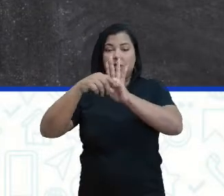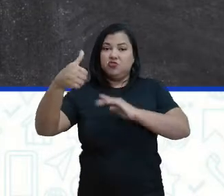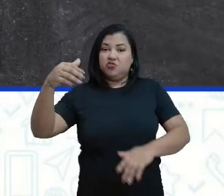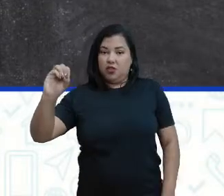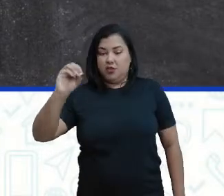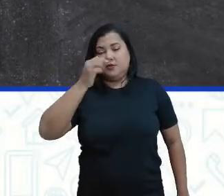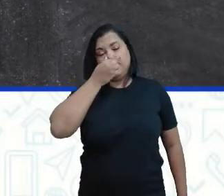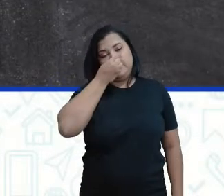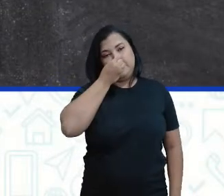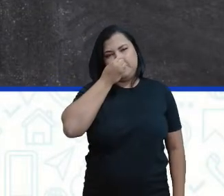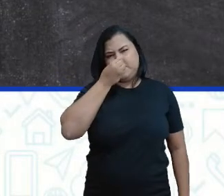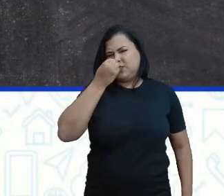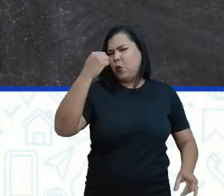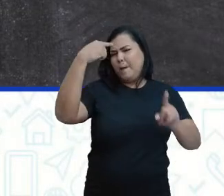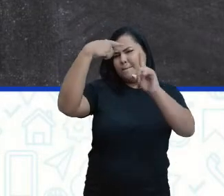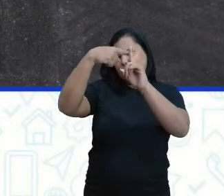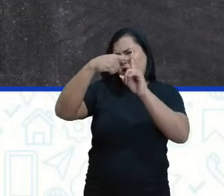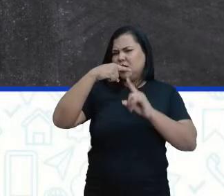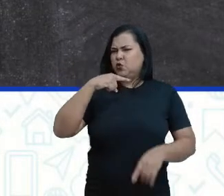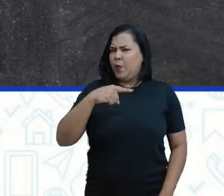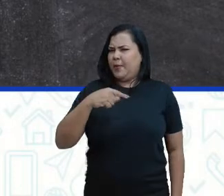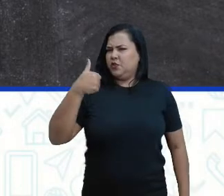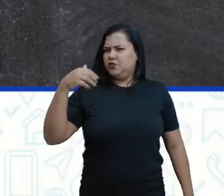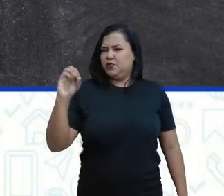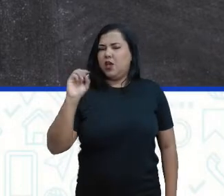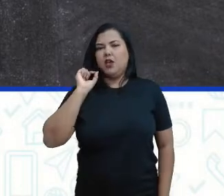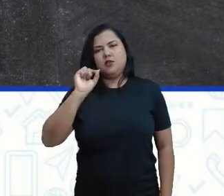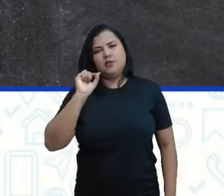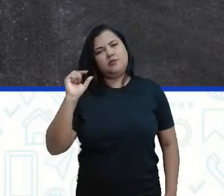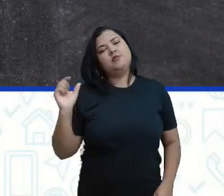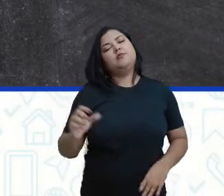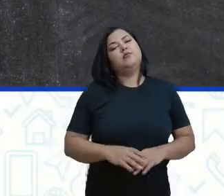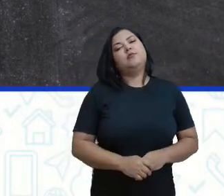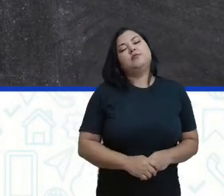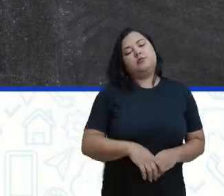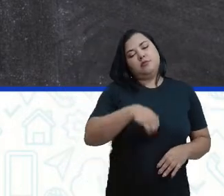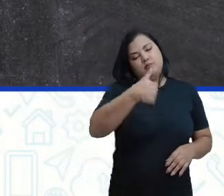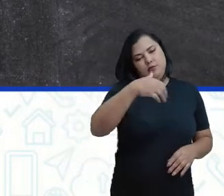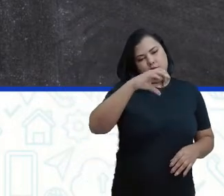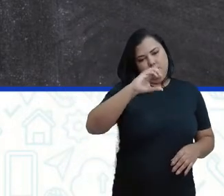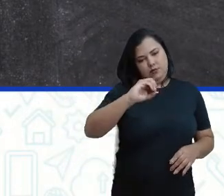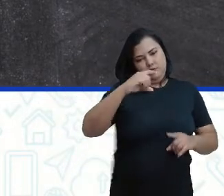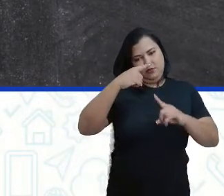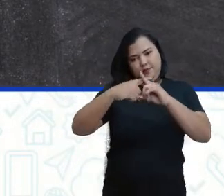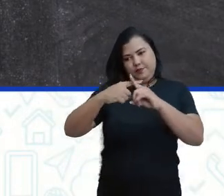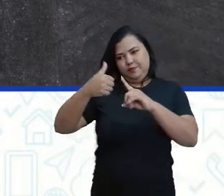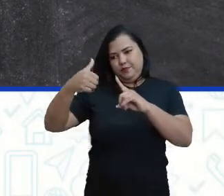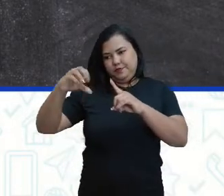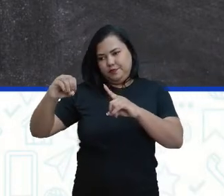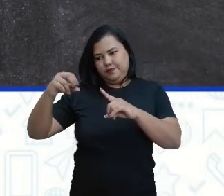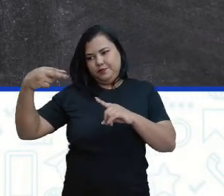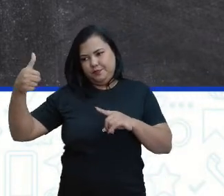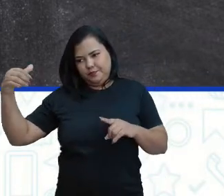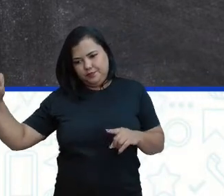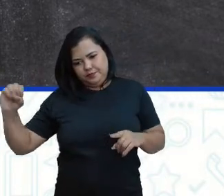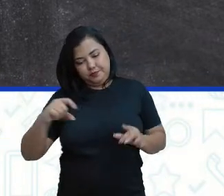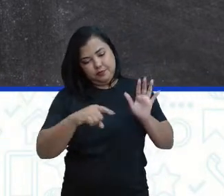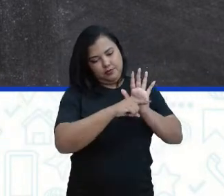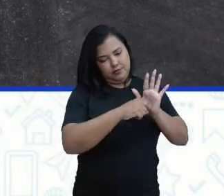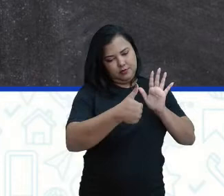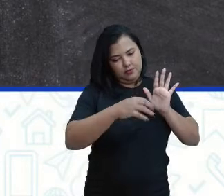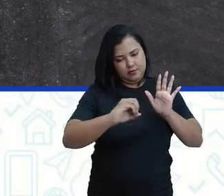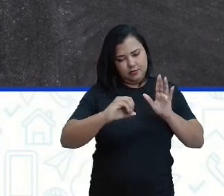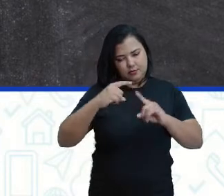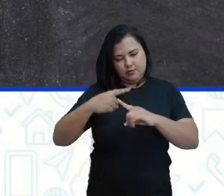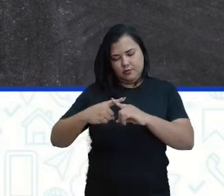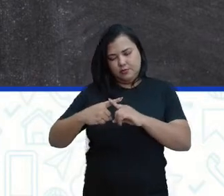E esse mais ou menos o valor 10 é aquela ideia de 10 vezes 10 positivo vai dar 100. E menos